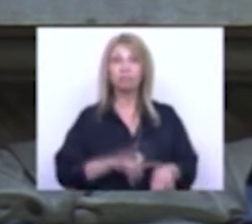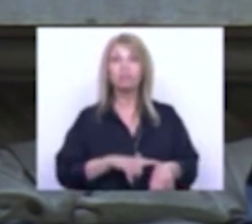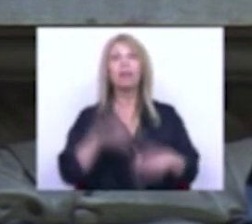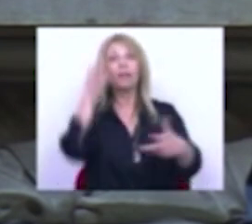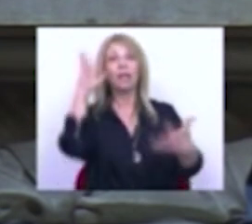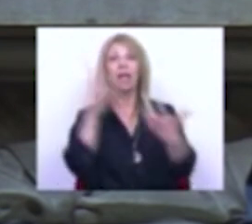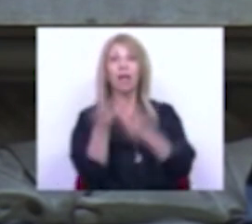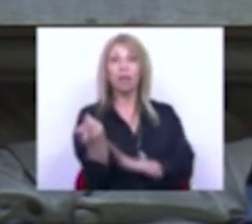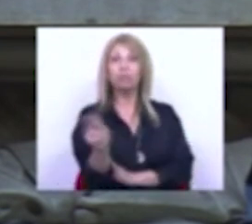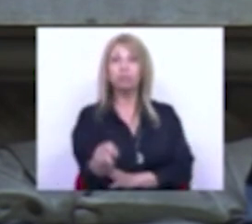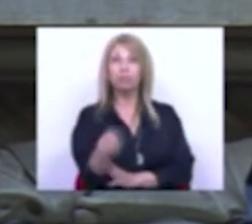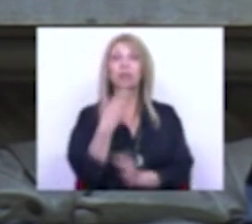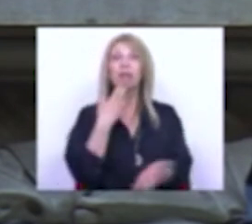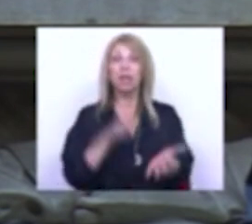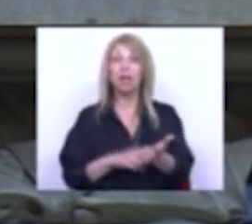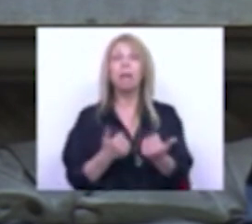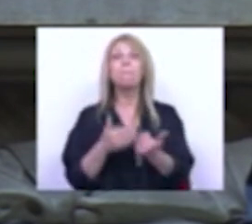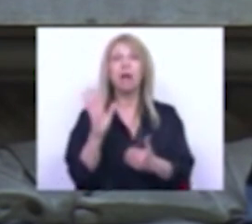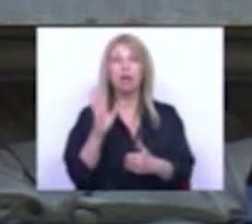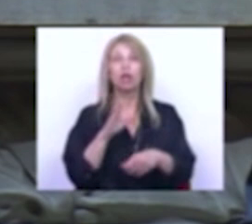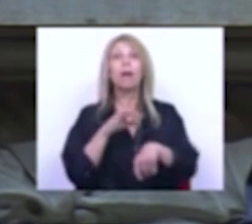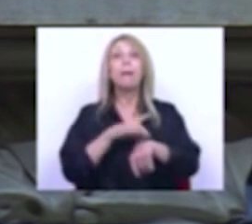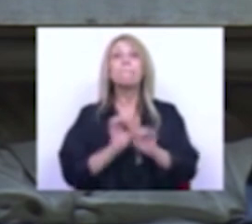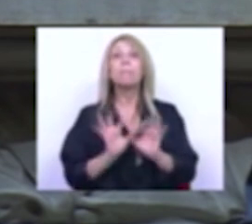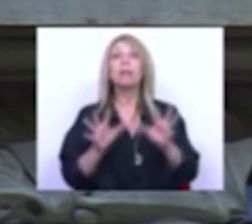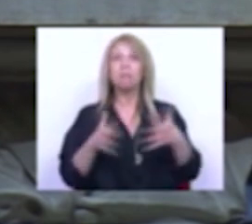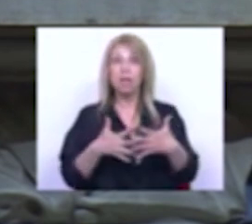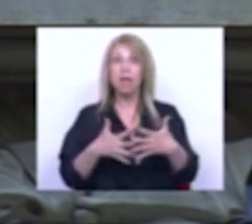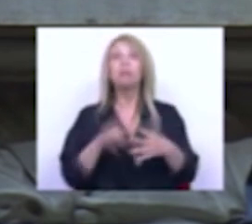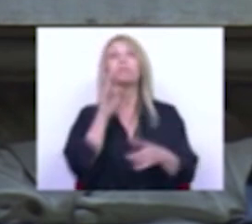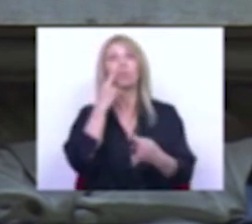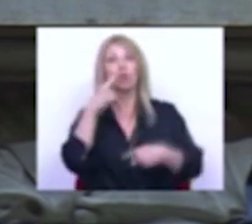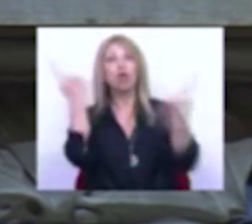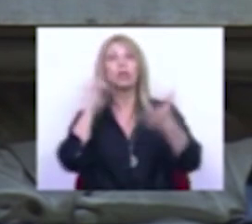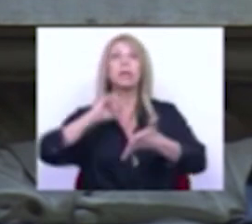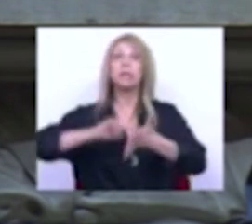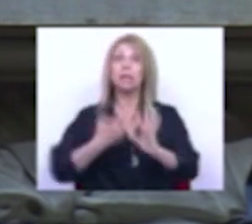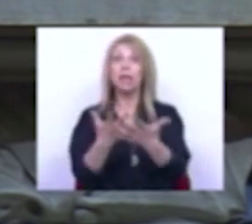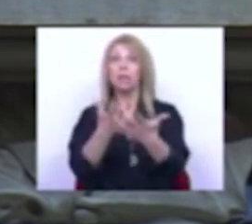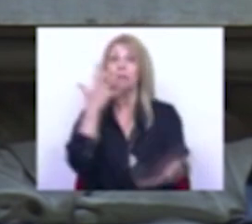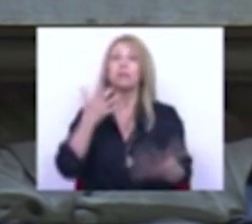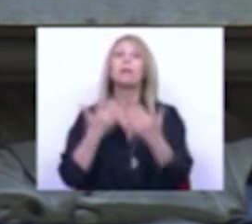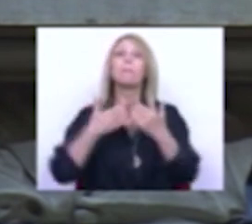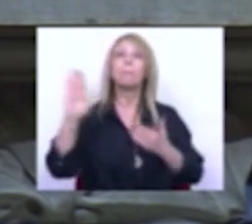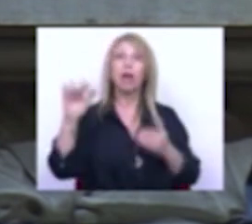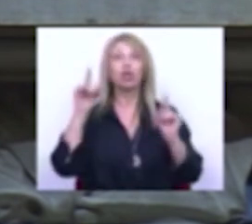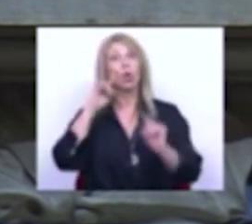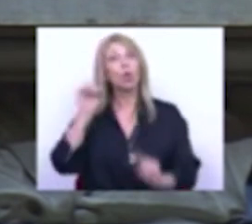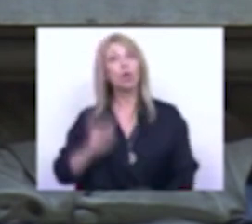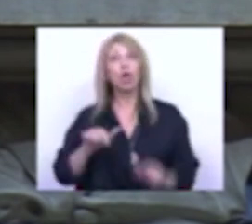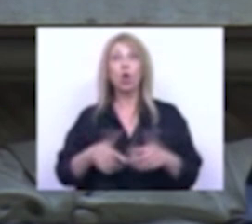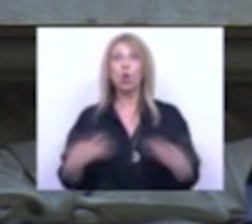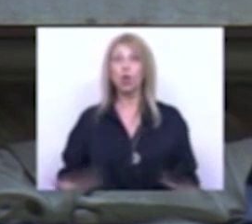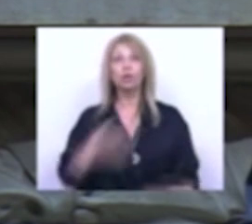mais real ainda, em que a pandemia impôs necessidades mais evidentes, neste dia em que celebramos democracia